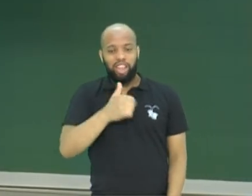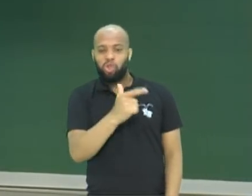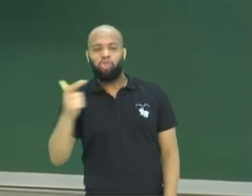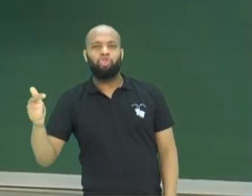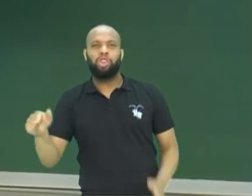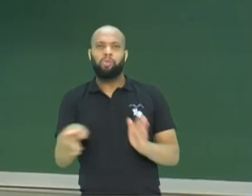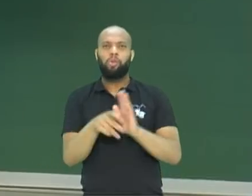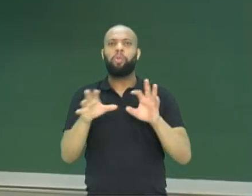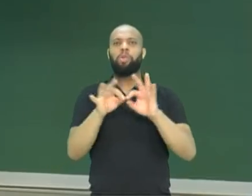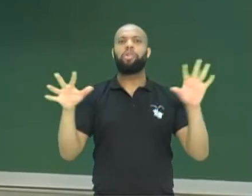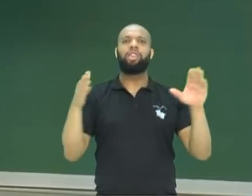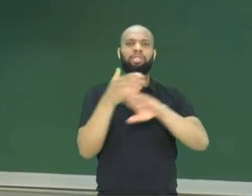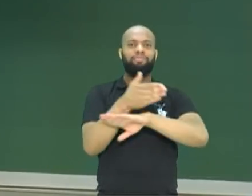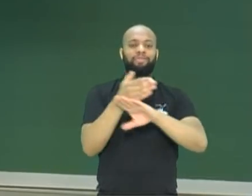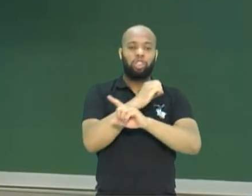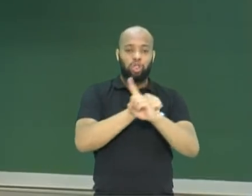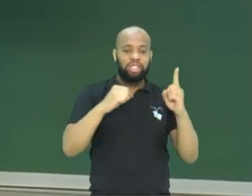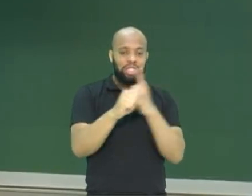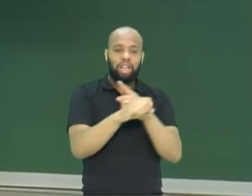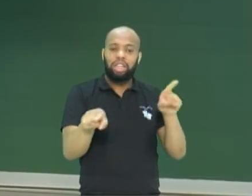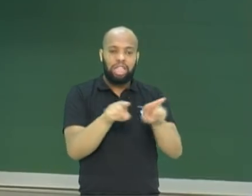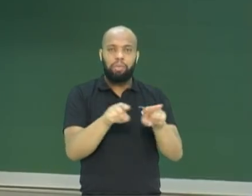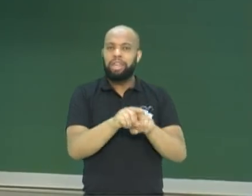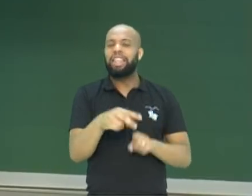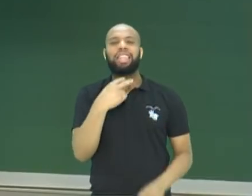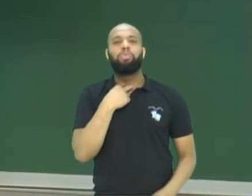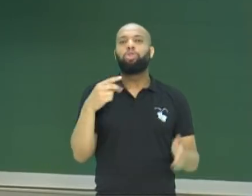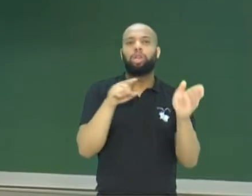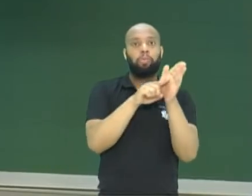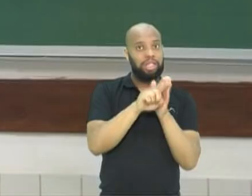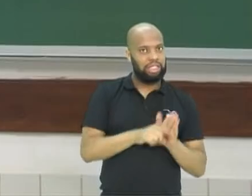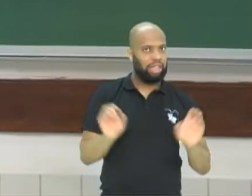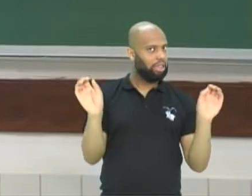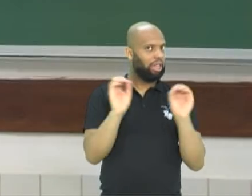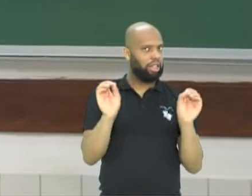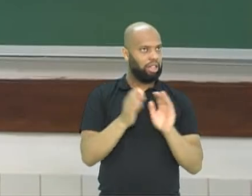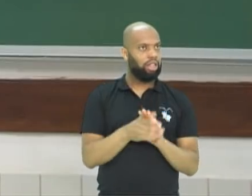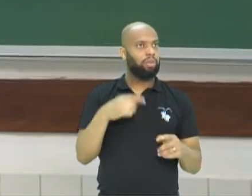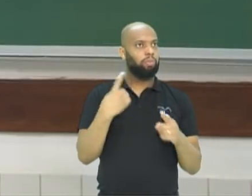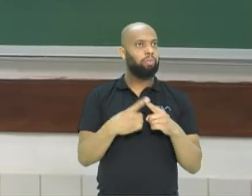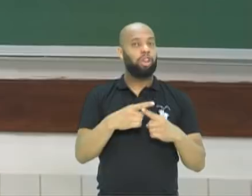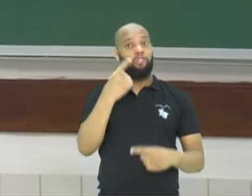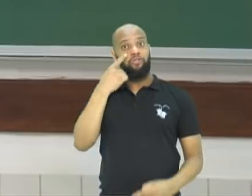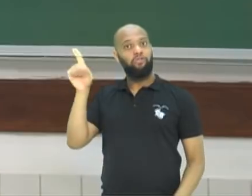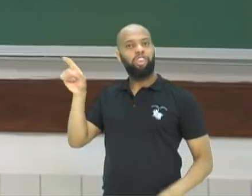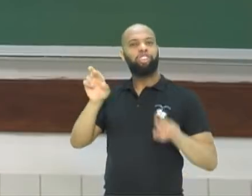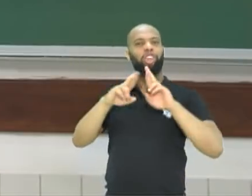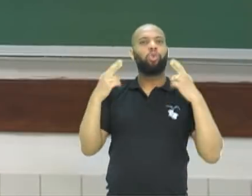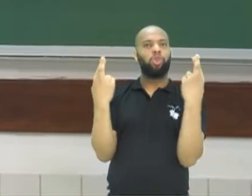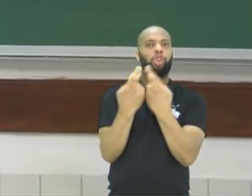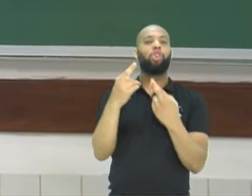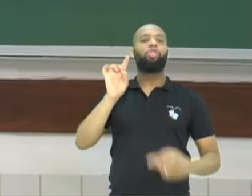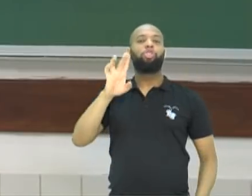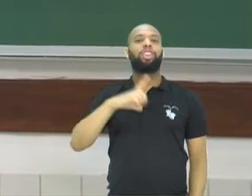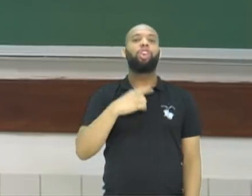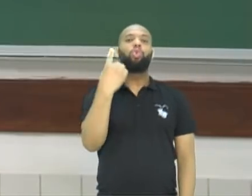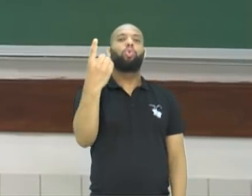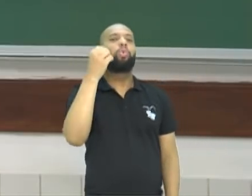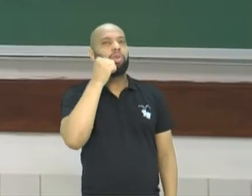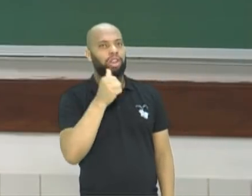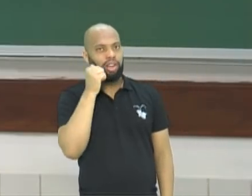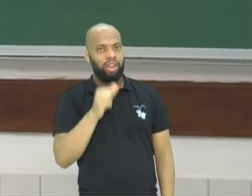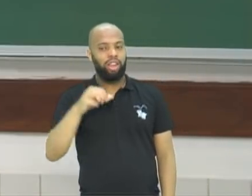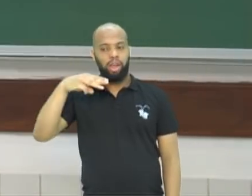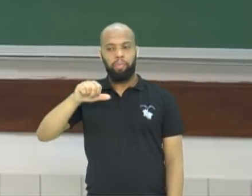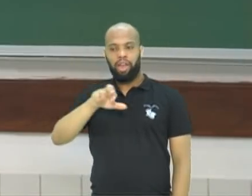na sociedade, o que diria na ciência. Um reflexo disso é a própria reunião. Vocês estão vendo ali uma mulher E a